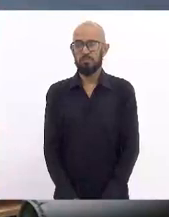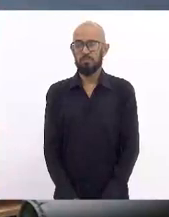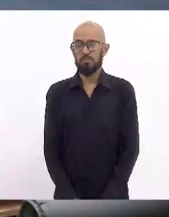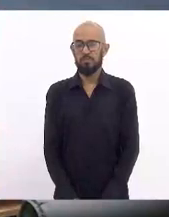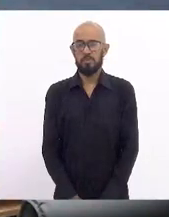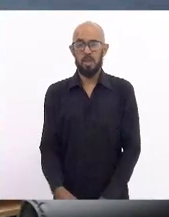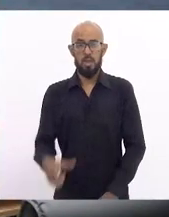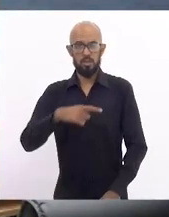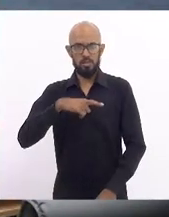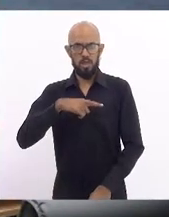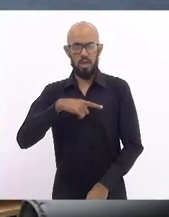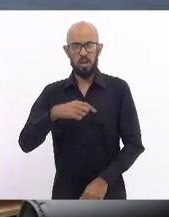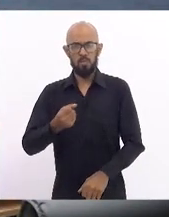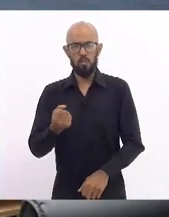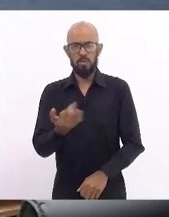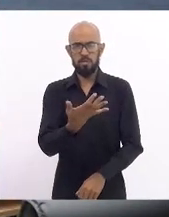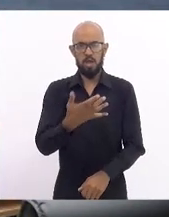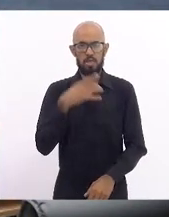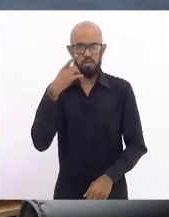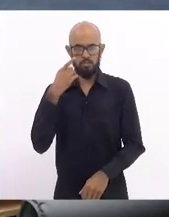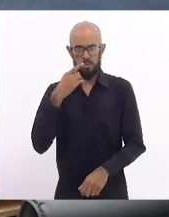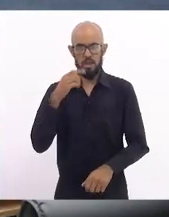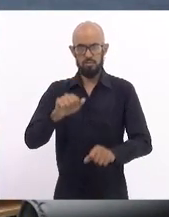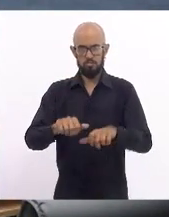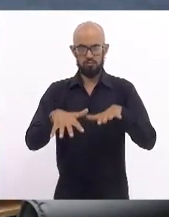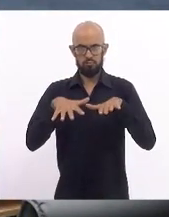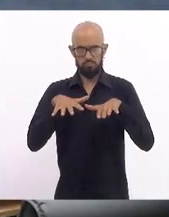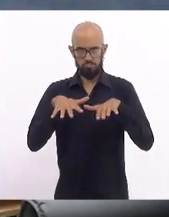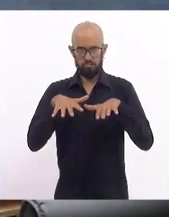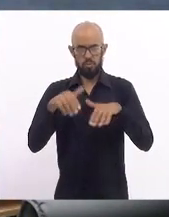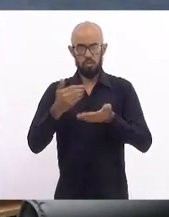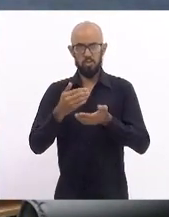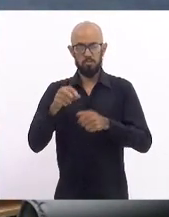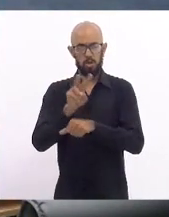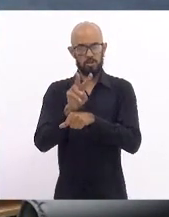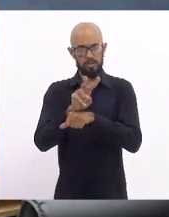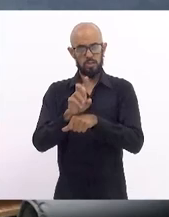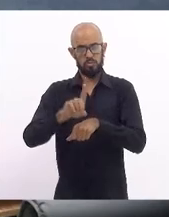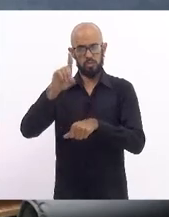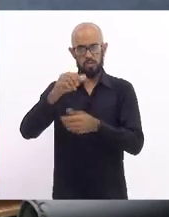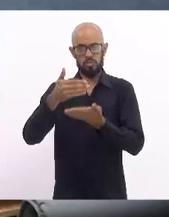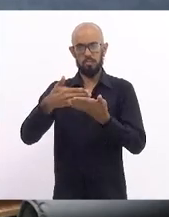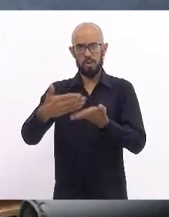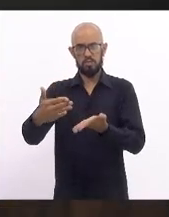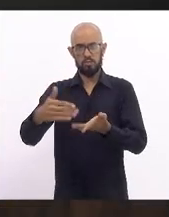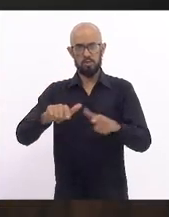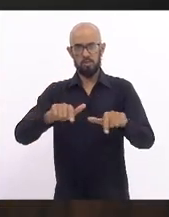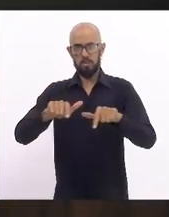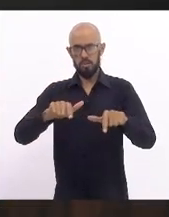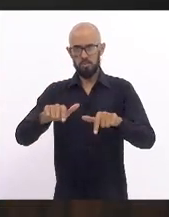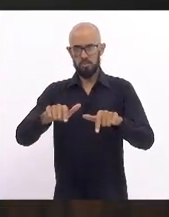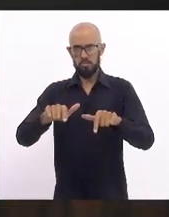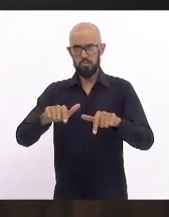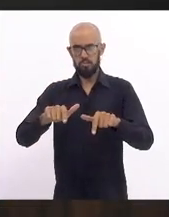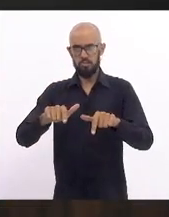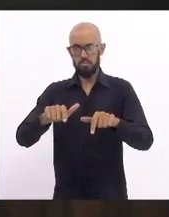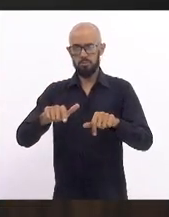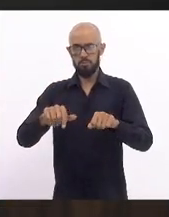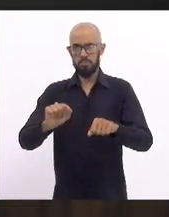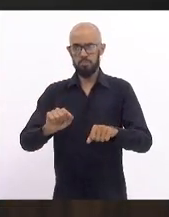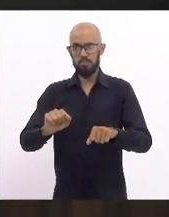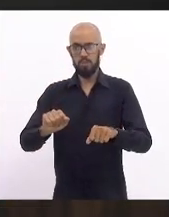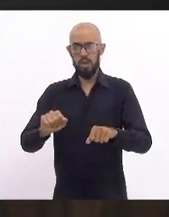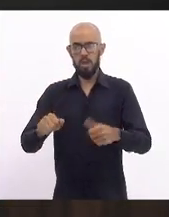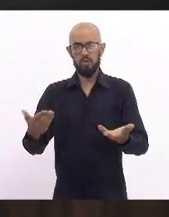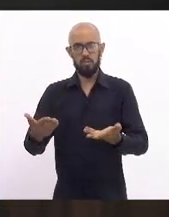Havendo número legal e sob a proteção de Deus, iniciamos o nosso trabalho. Está aberta a sessão. A presidência convida o nobre